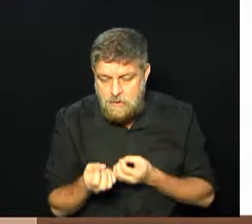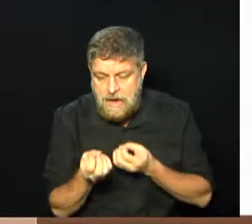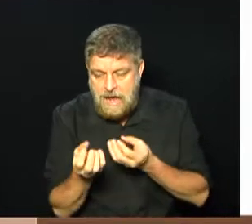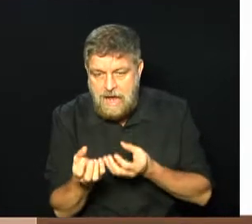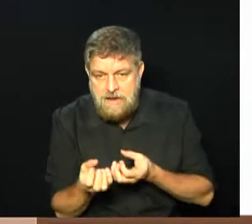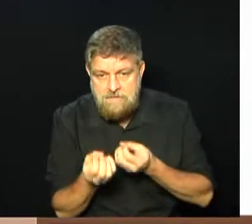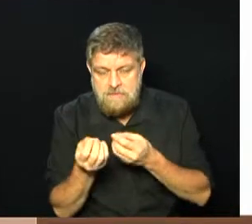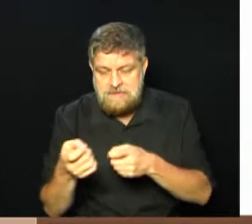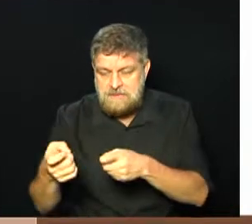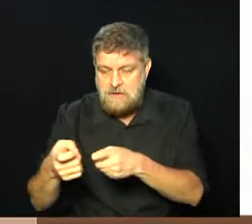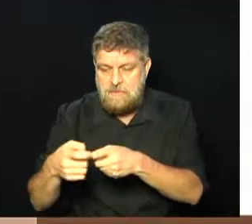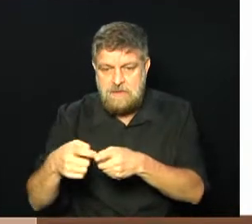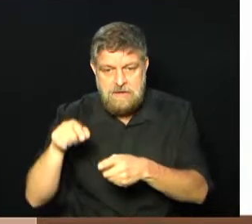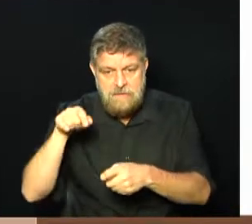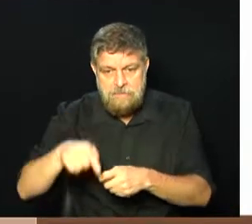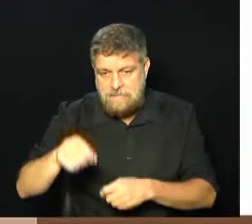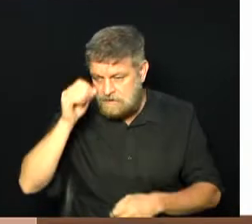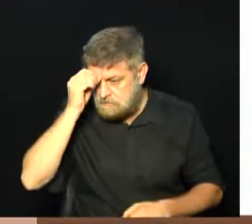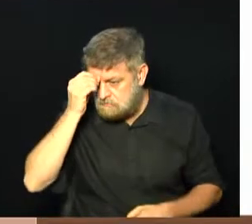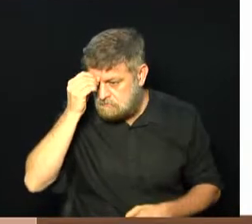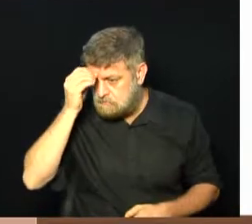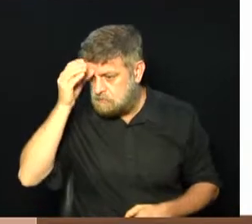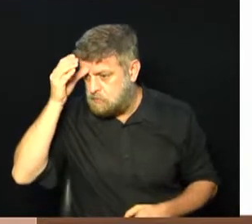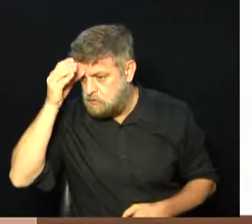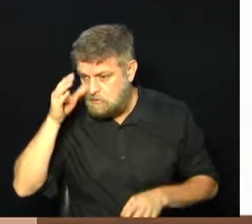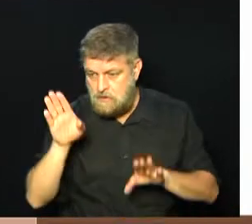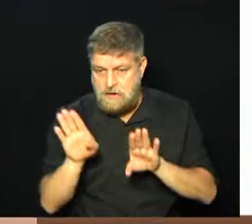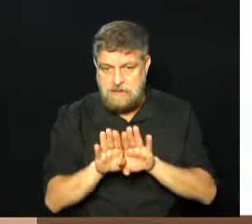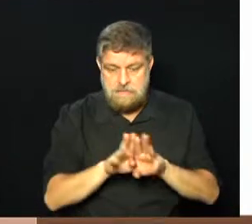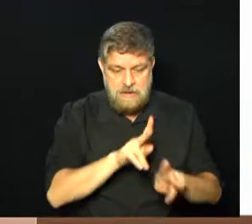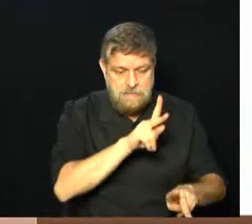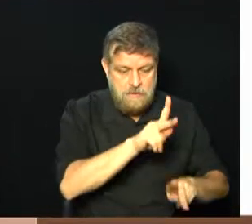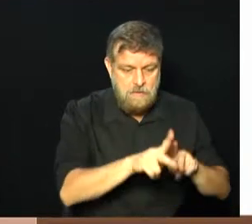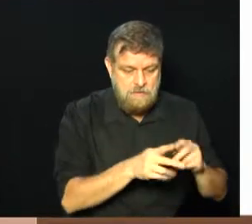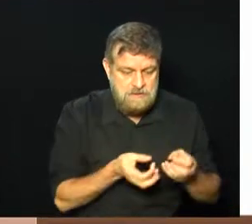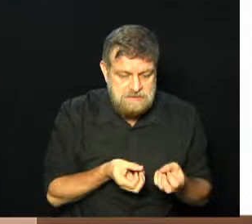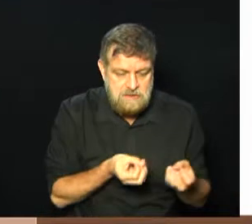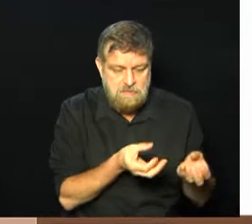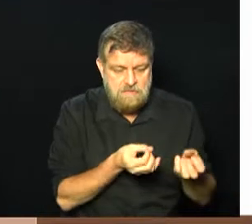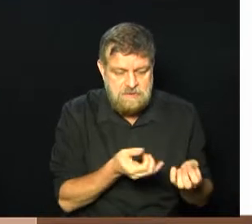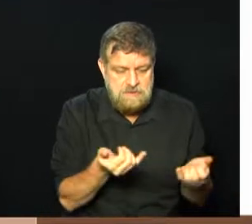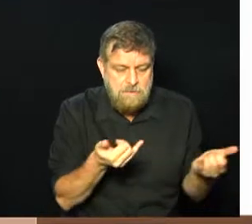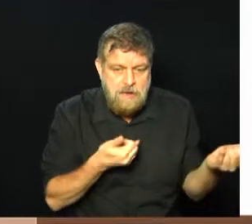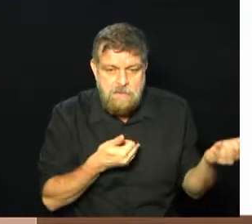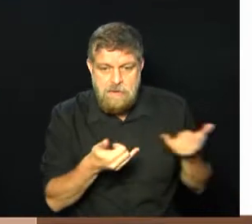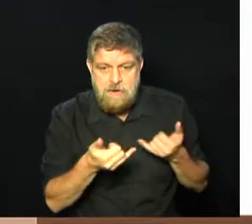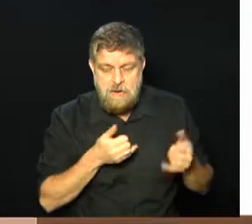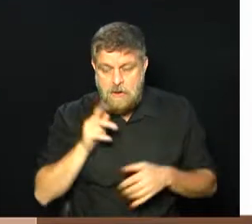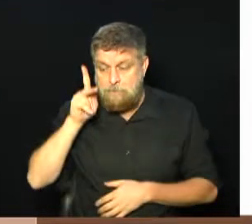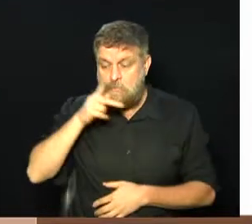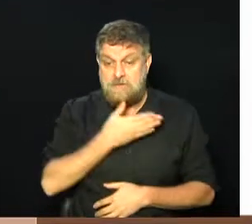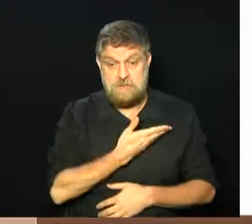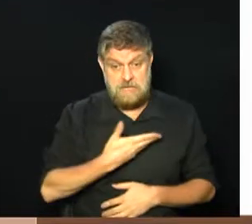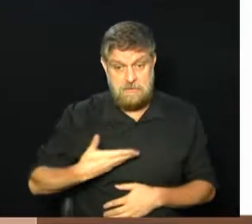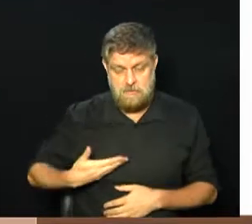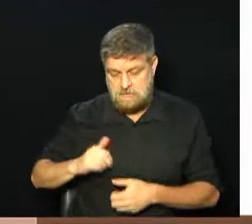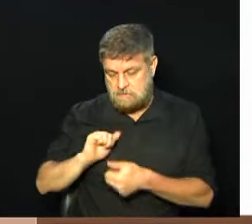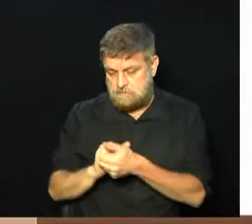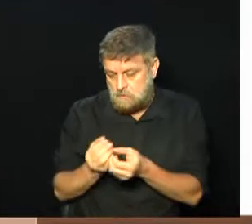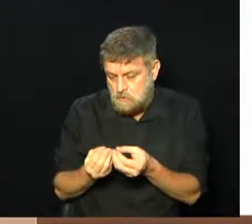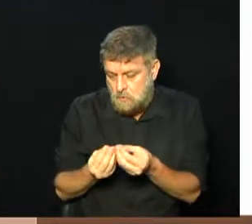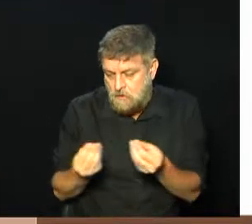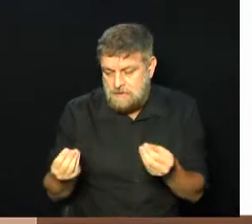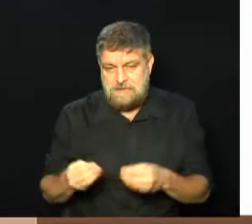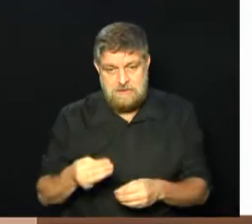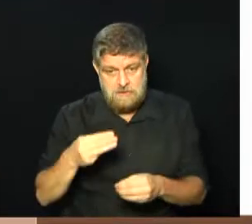outros médicos, levar informação para a população, trabalhar por políticas públicas de qualidade, não só no